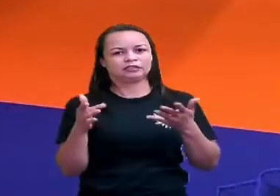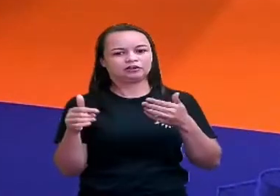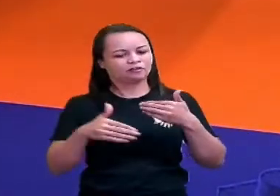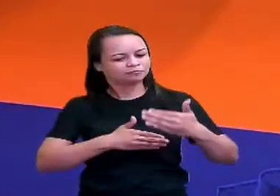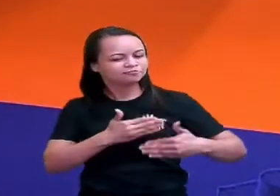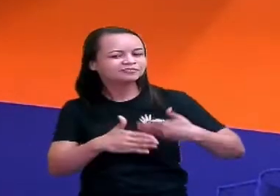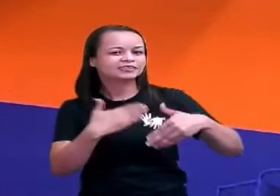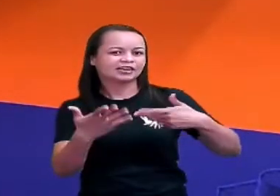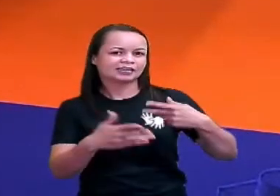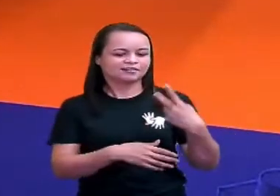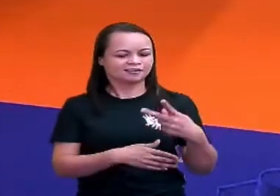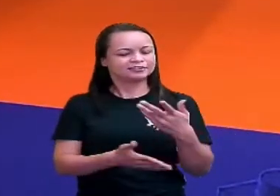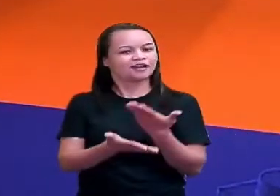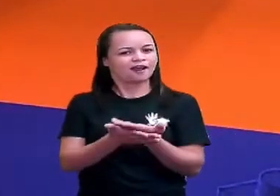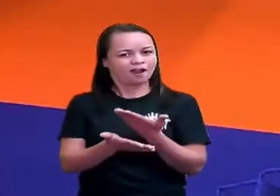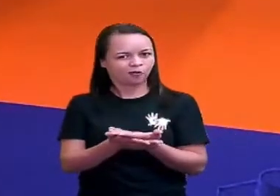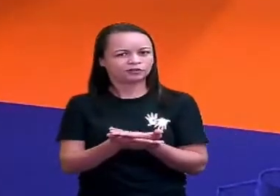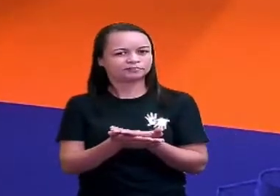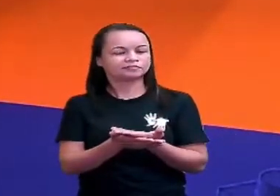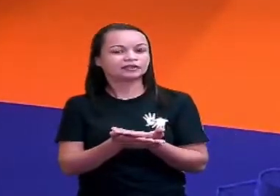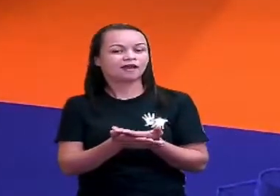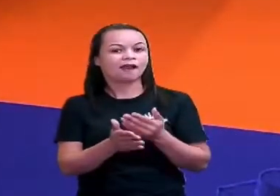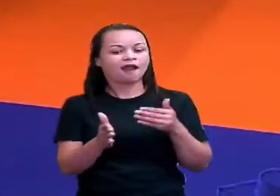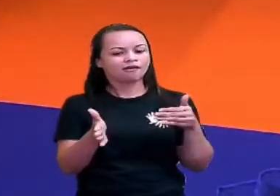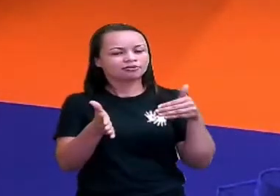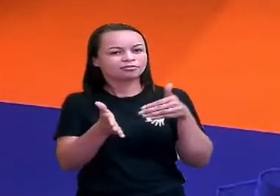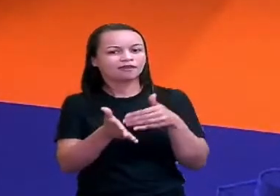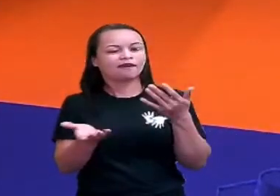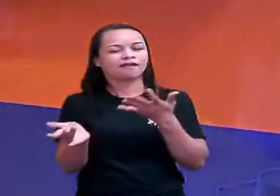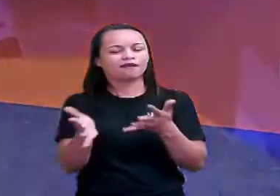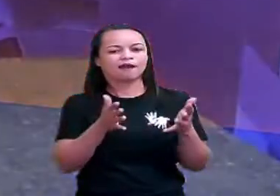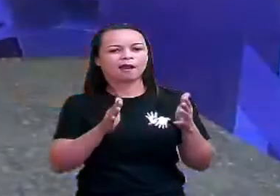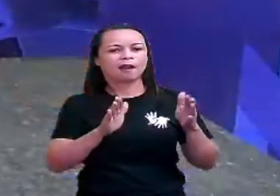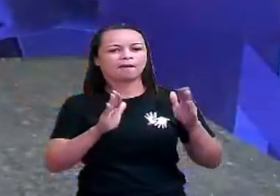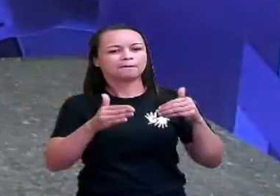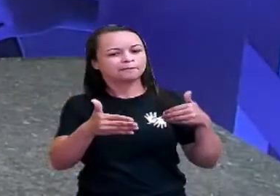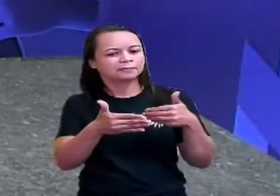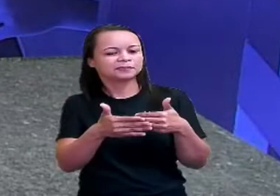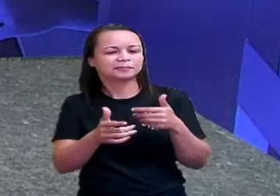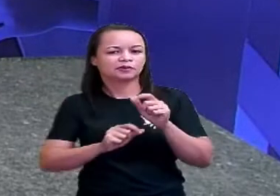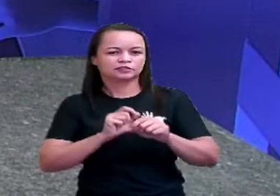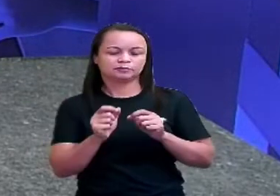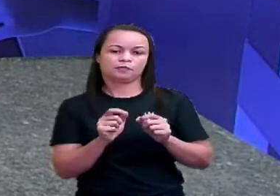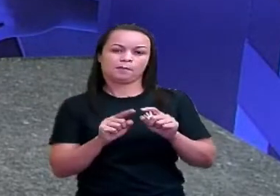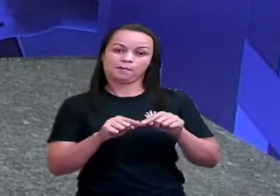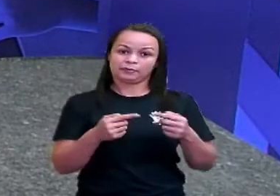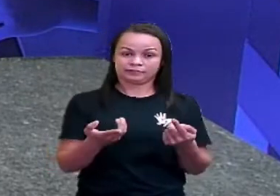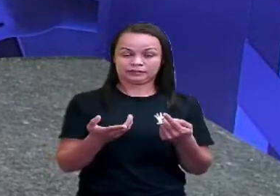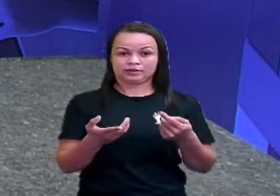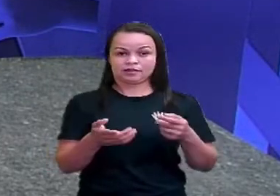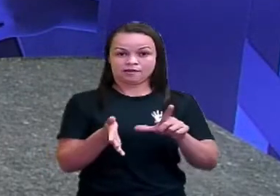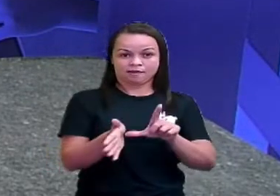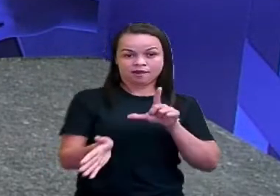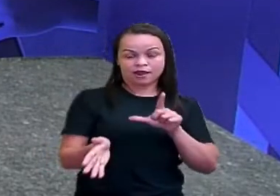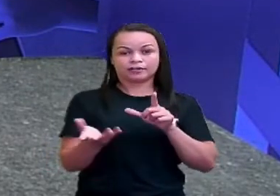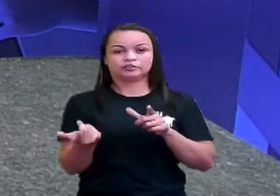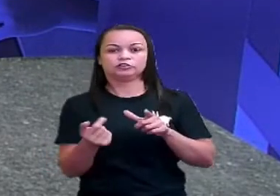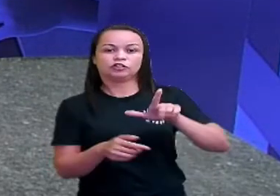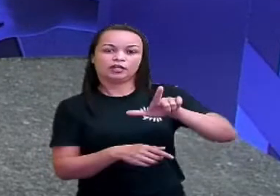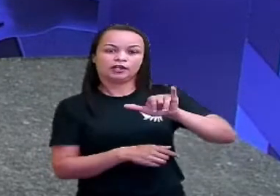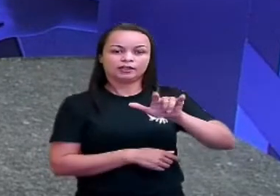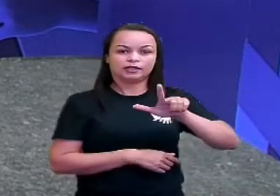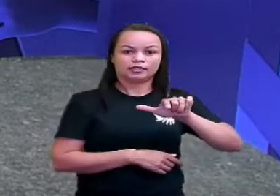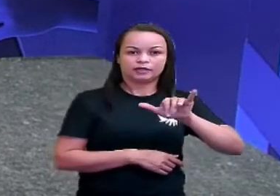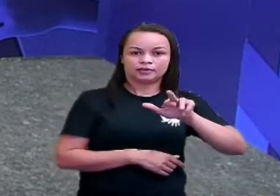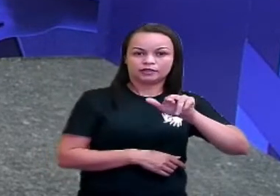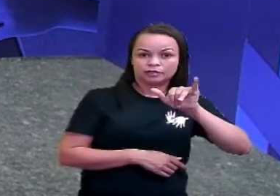hein? Até a próxima, meus amores. Mas antes, Lilian e Eurico tem que falar com vocês e deixar